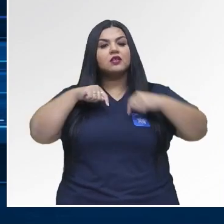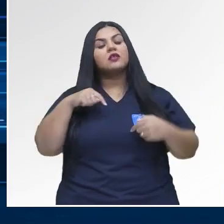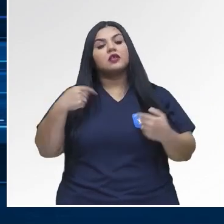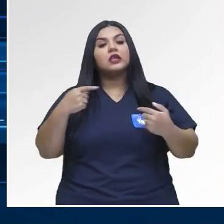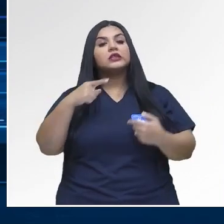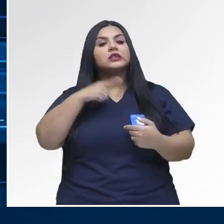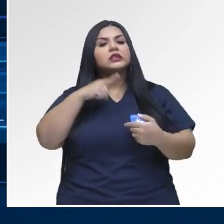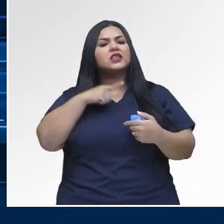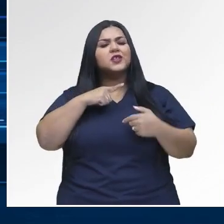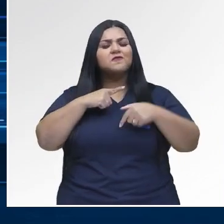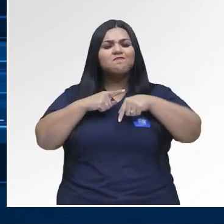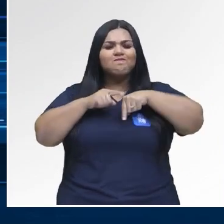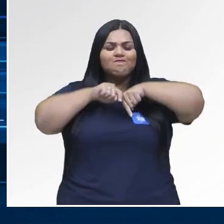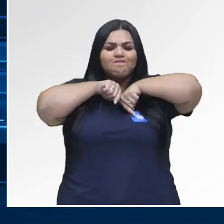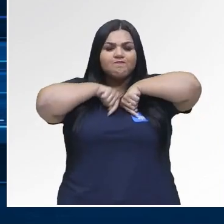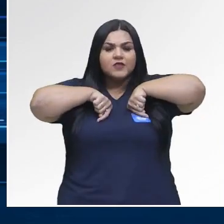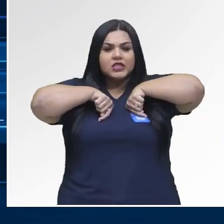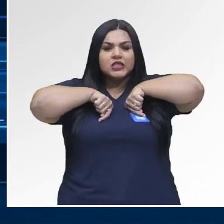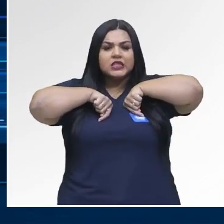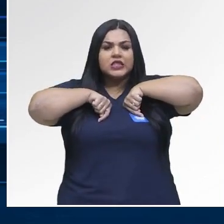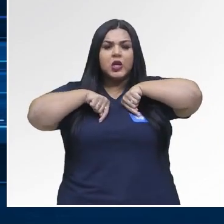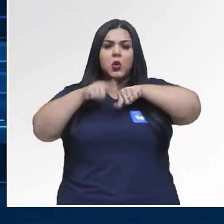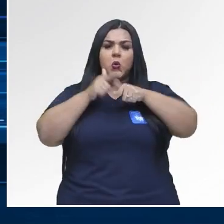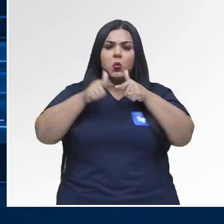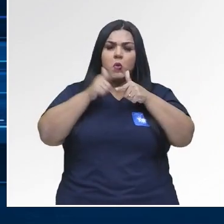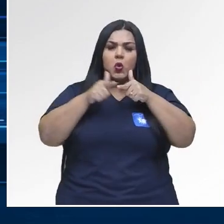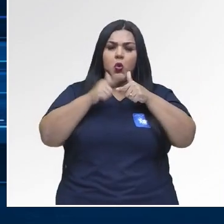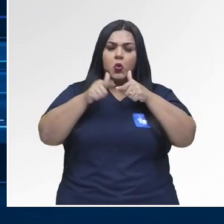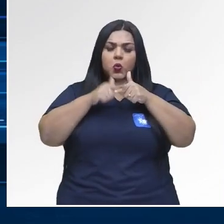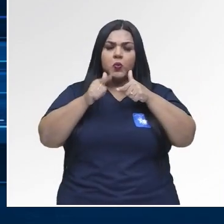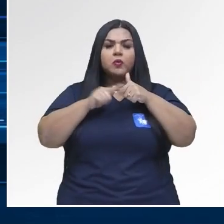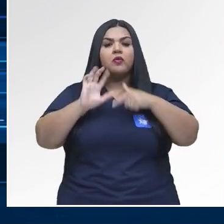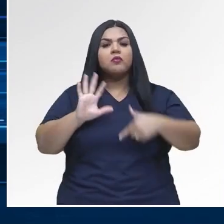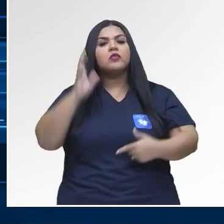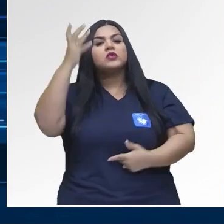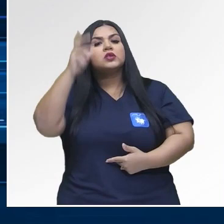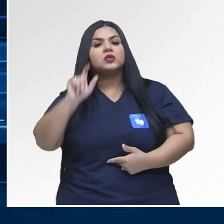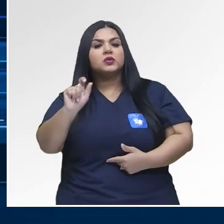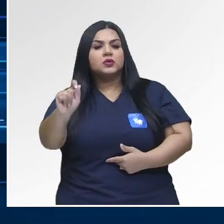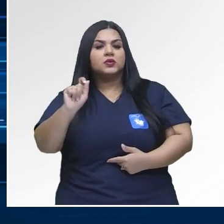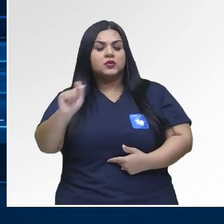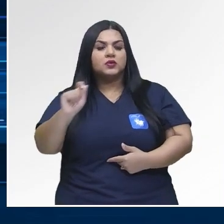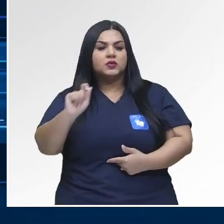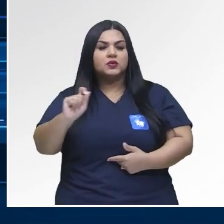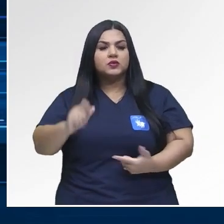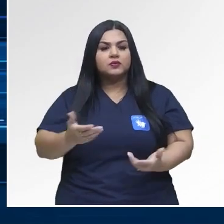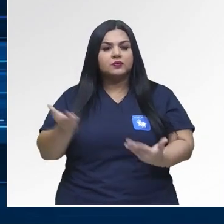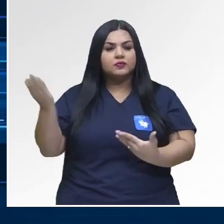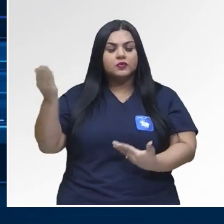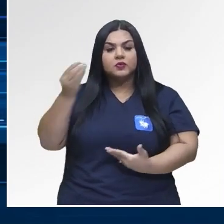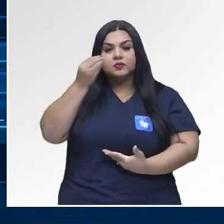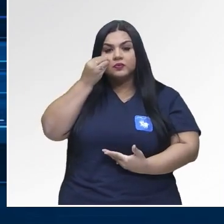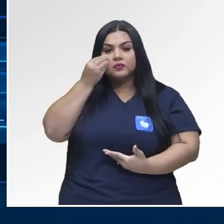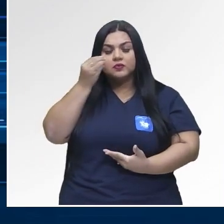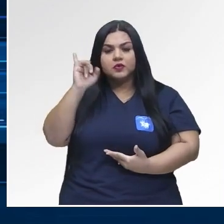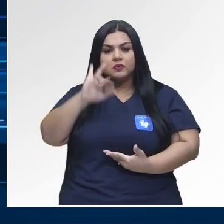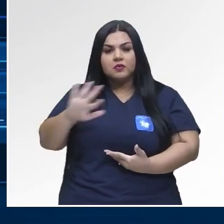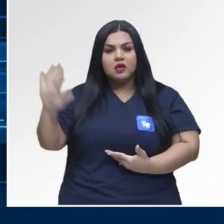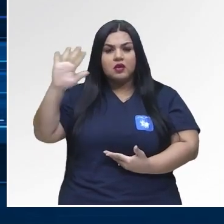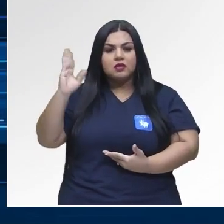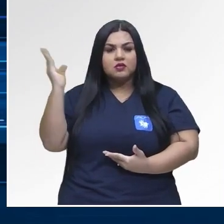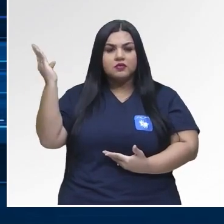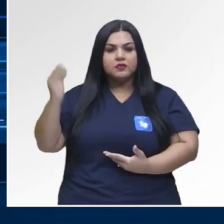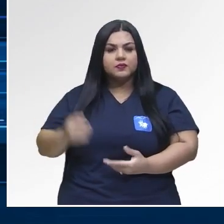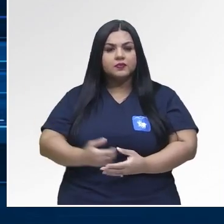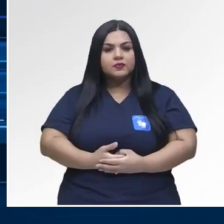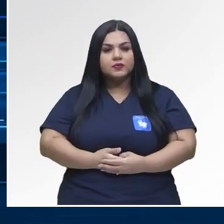há inflamação nesses brônquios, geralmente acontece o quê? Olha só, a gente pode observar aqui na imagem